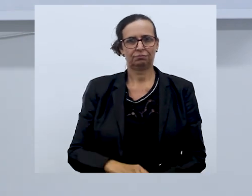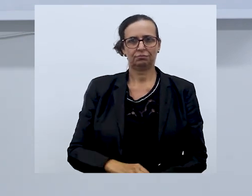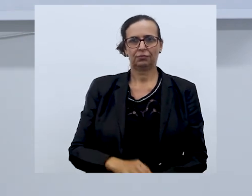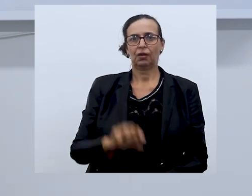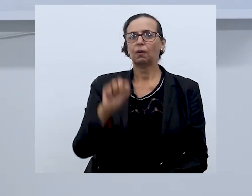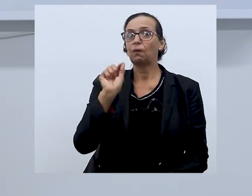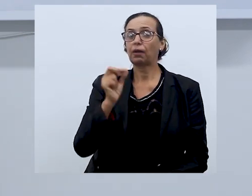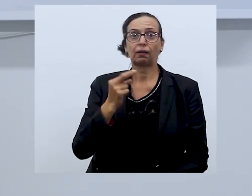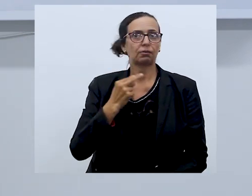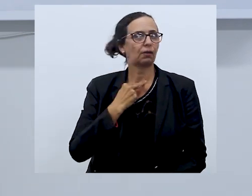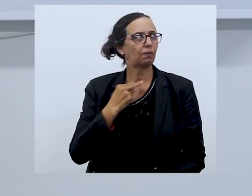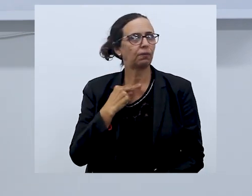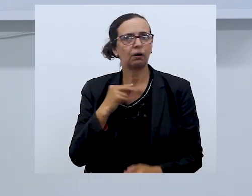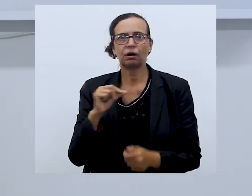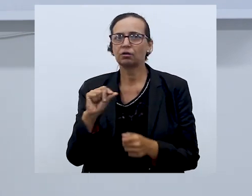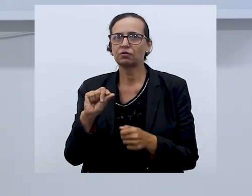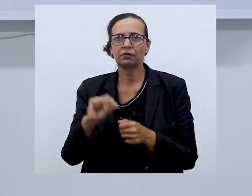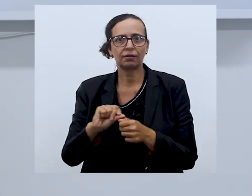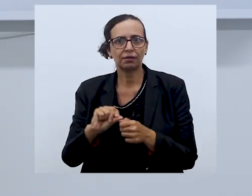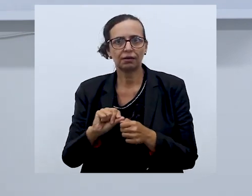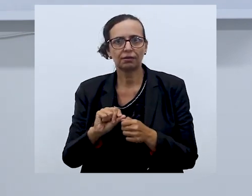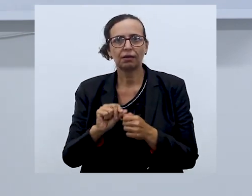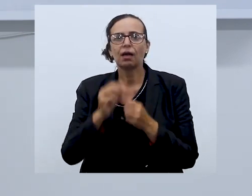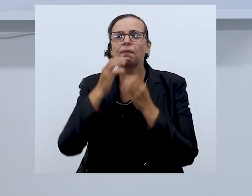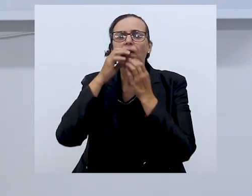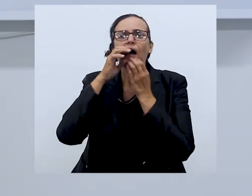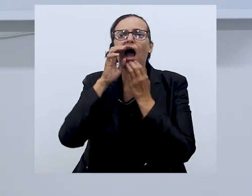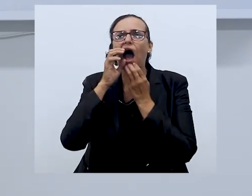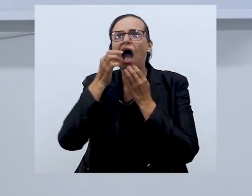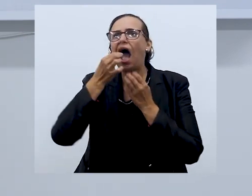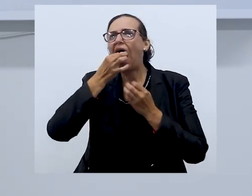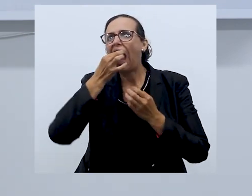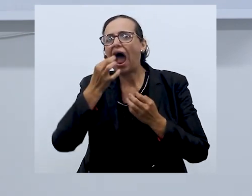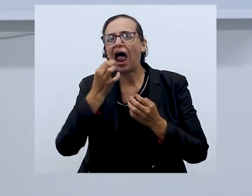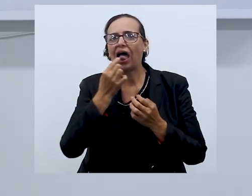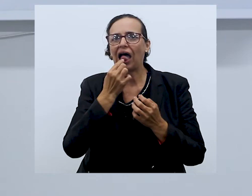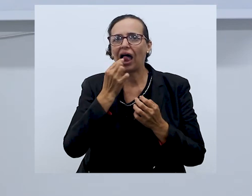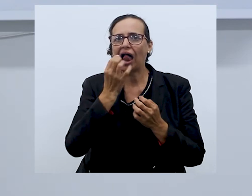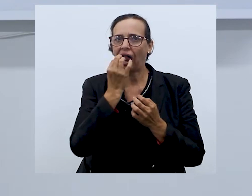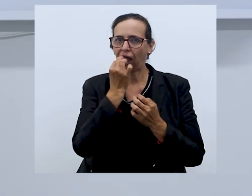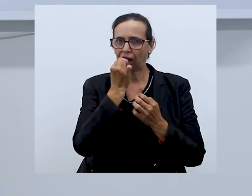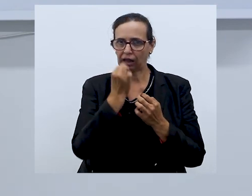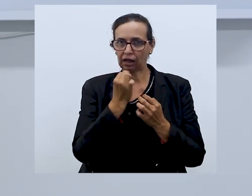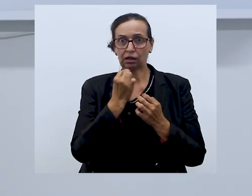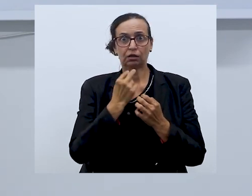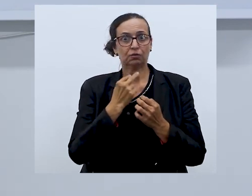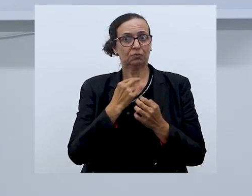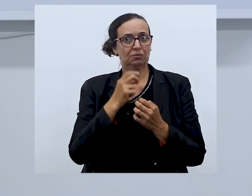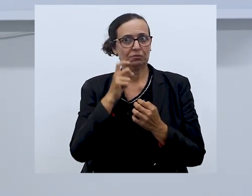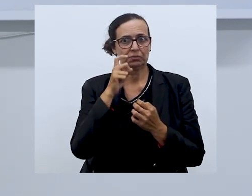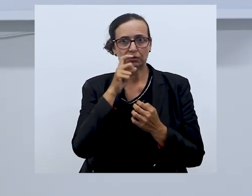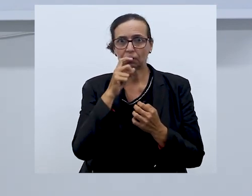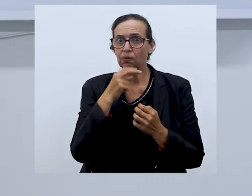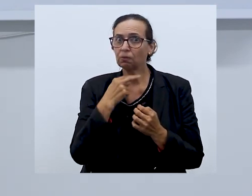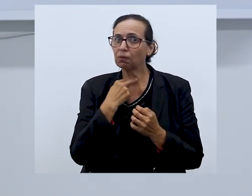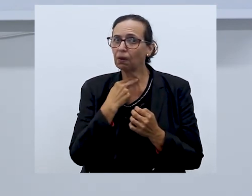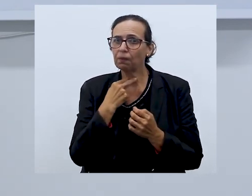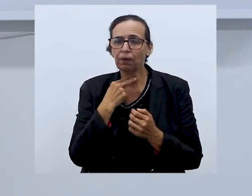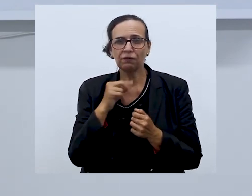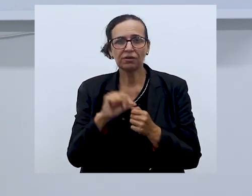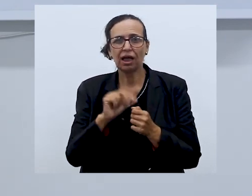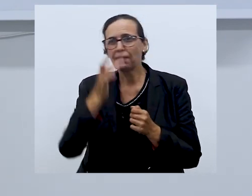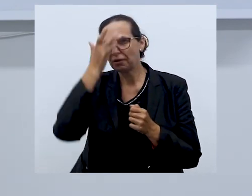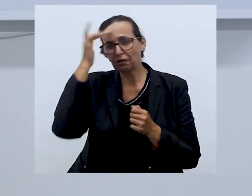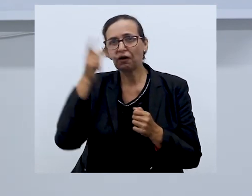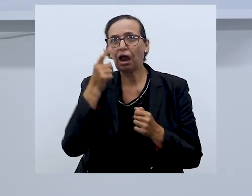convulsão é colocar a mão na boca dela, tentando retirar a língua. isso é um grande mito. Muitas pessoas dizem que ela